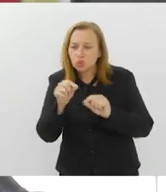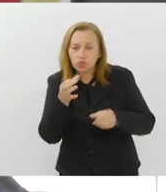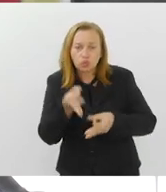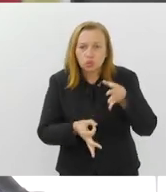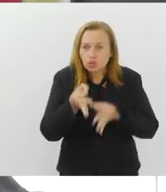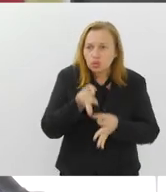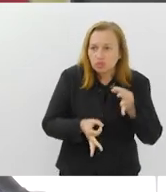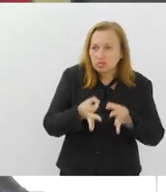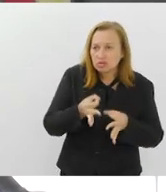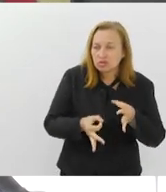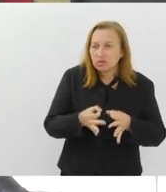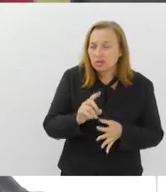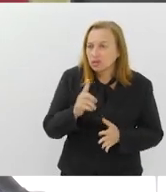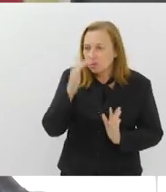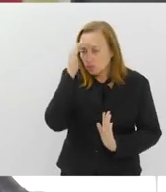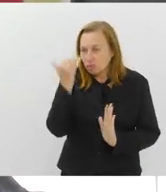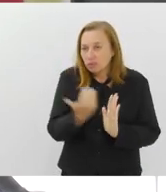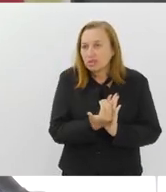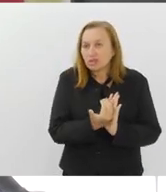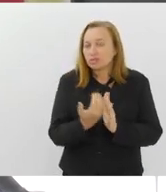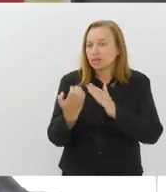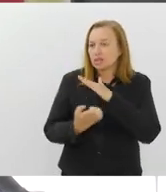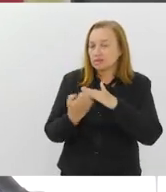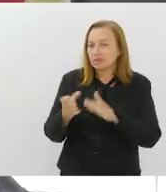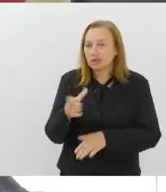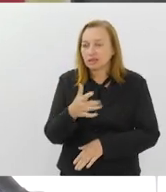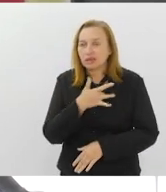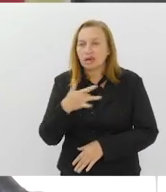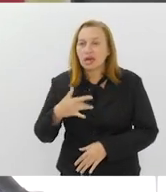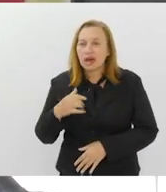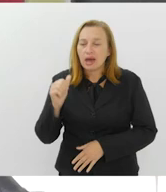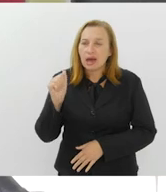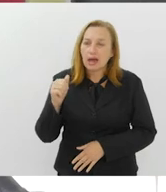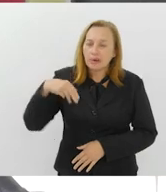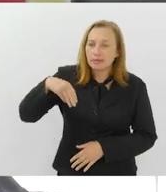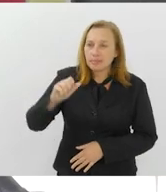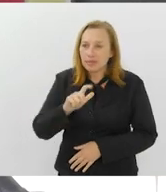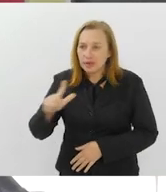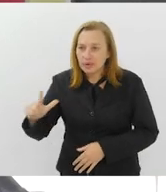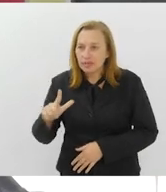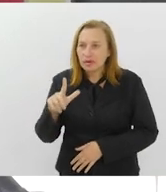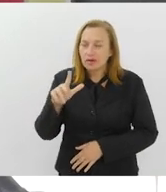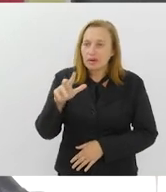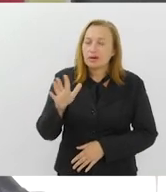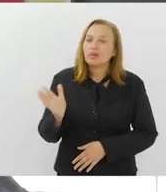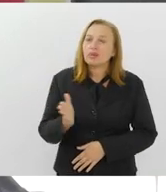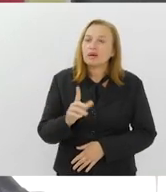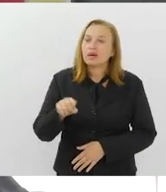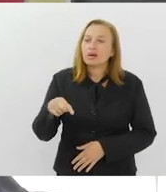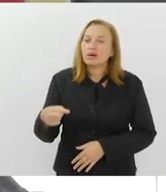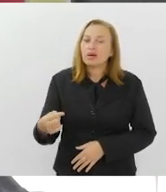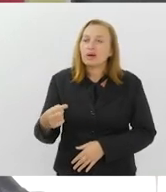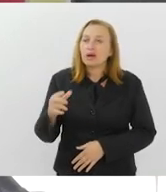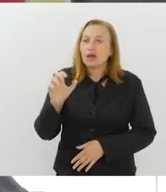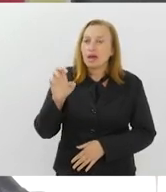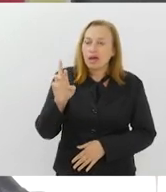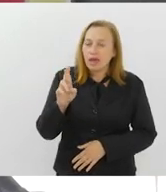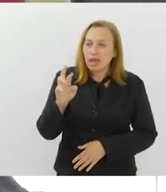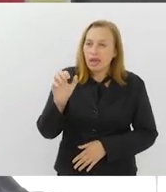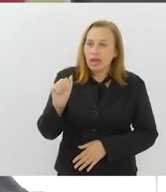não havia sido cumprida pelas operadoras, a Mil, Rap Vida, Notre Dame, Assim Saúde e Livre Saúde. Isso é a resposta que